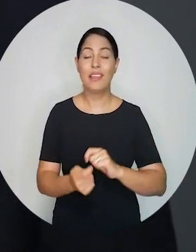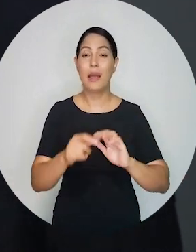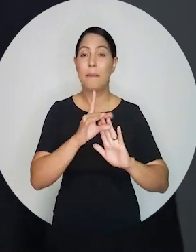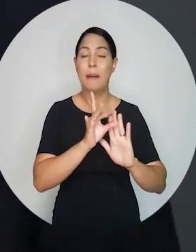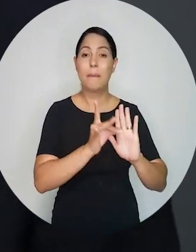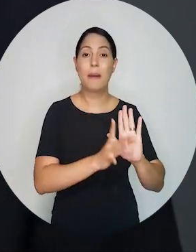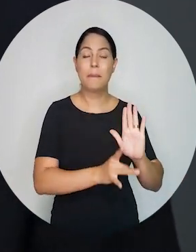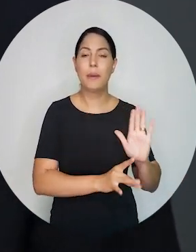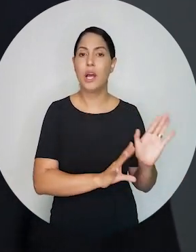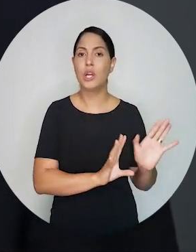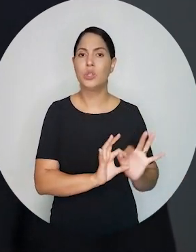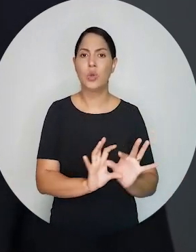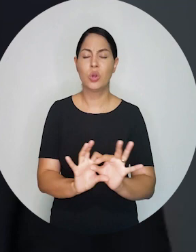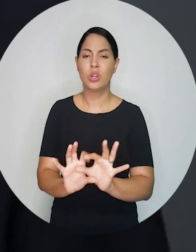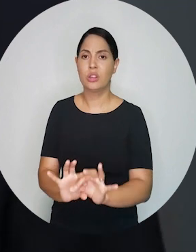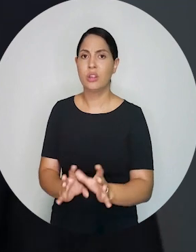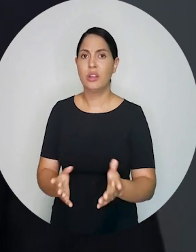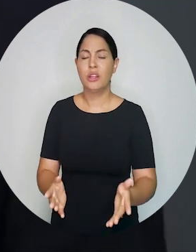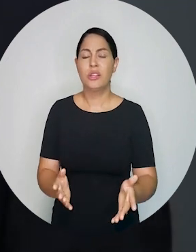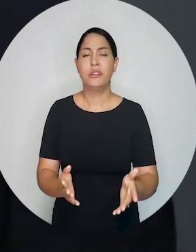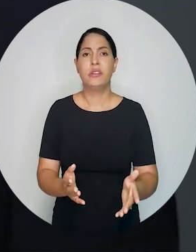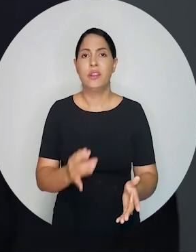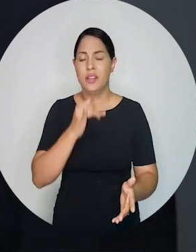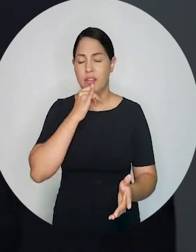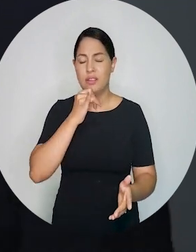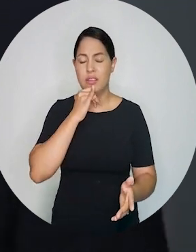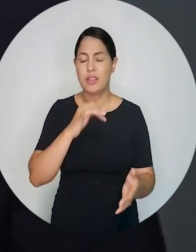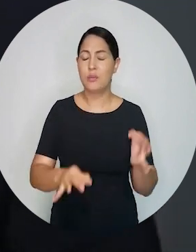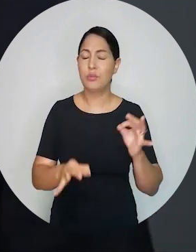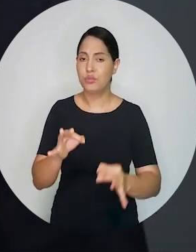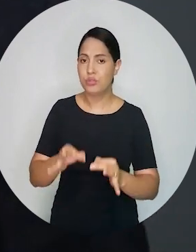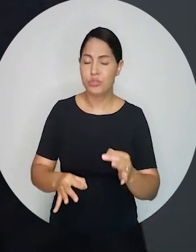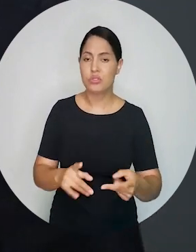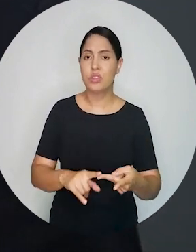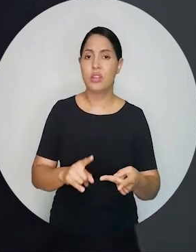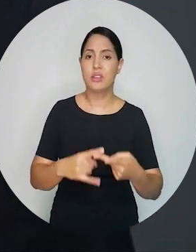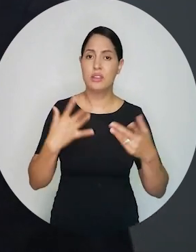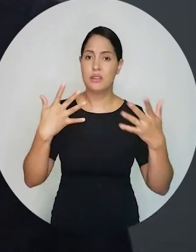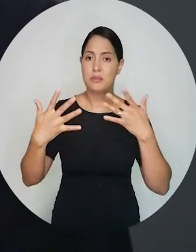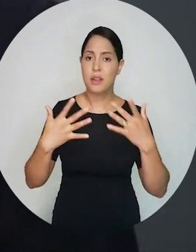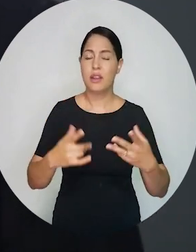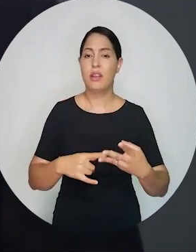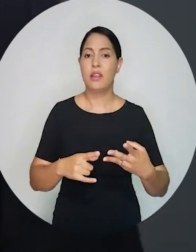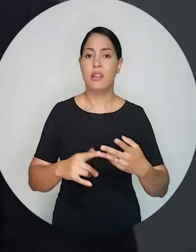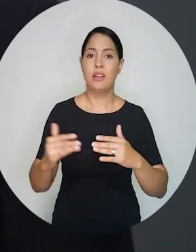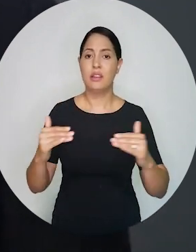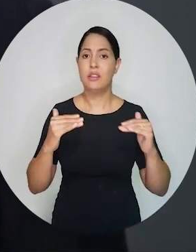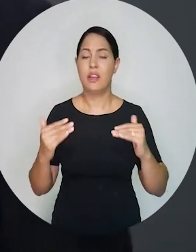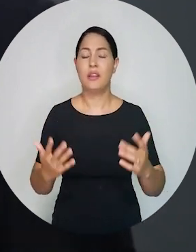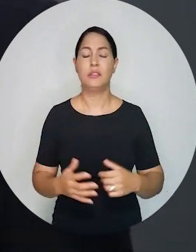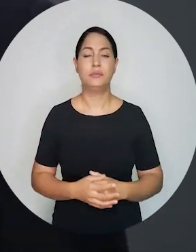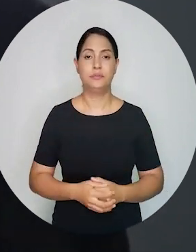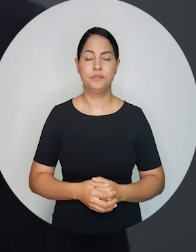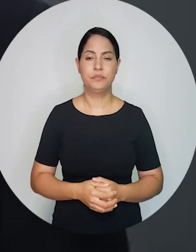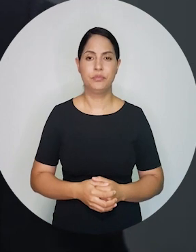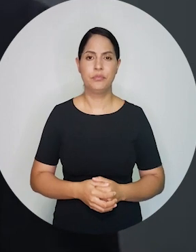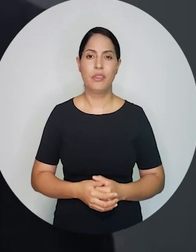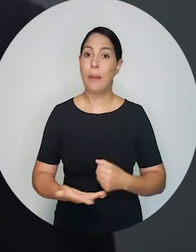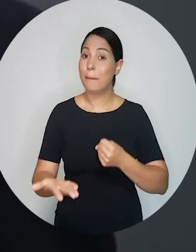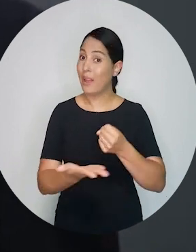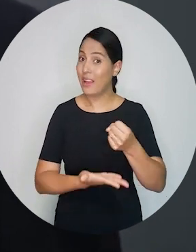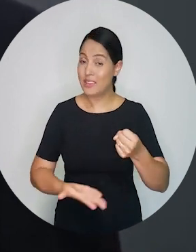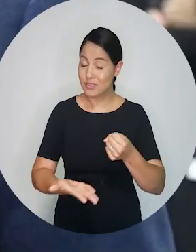vai procurar contemplar toda uma série de demandas que tem a ver com necessidade de colocar maior justiça,